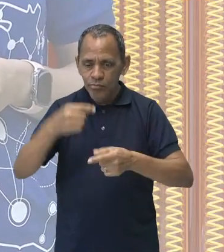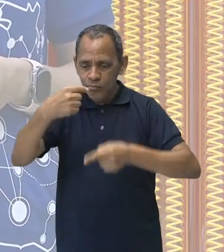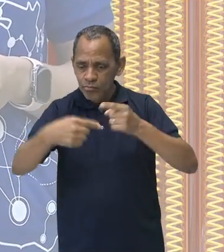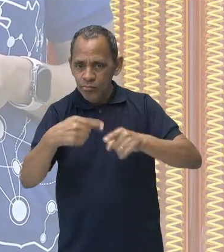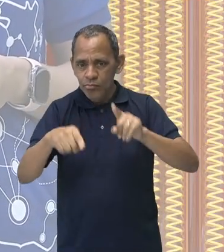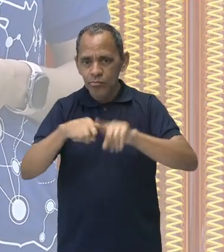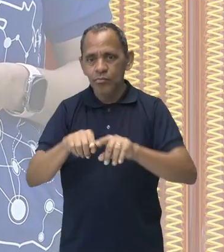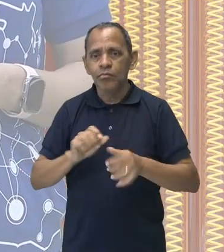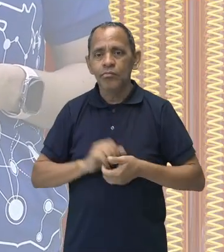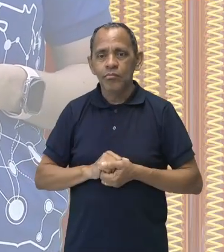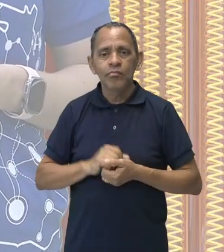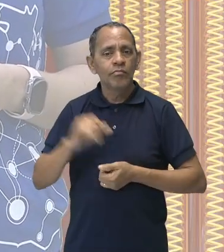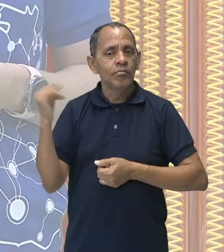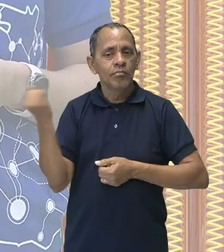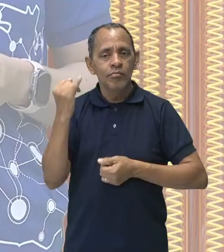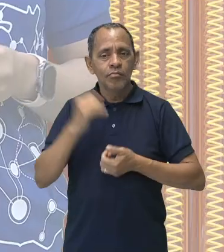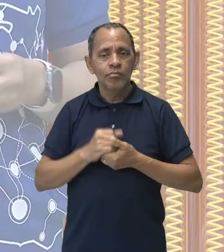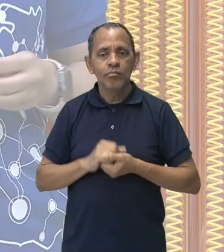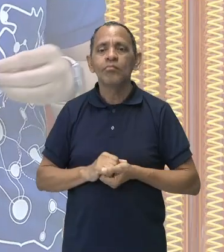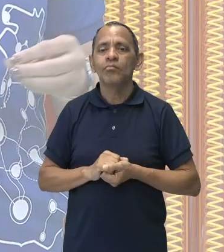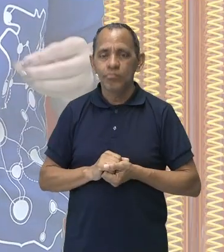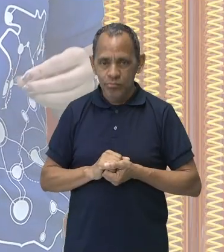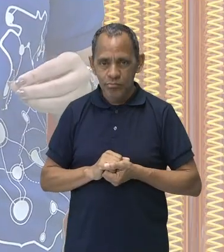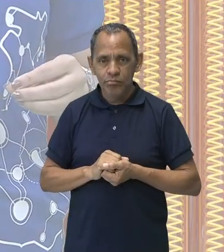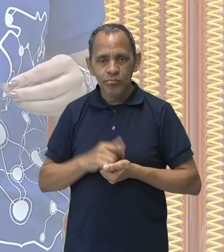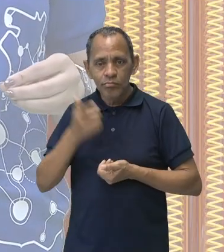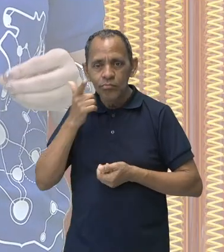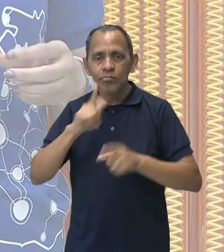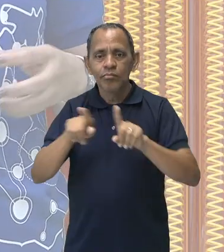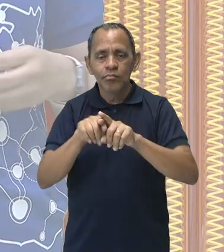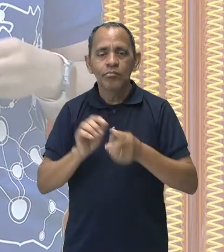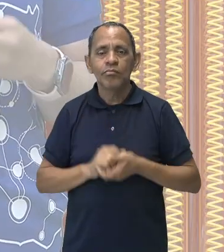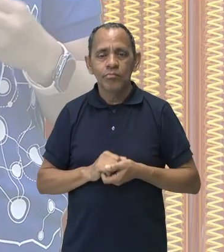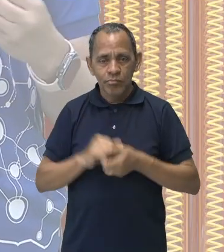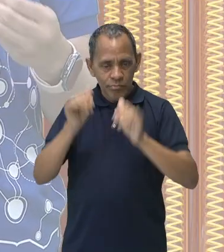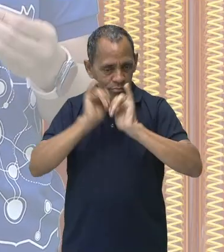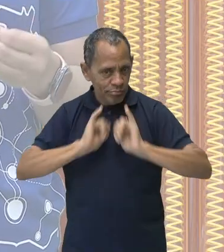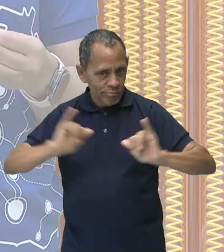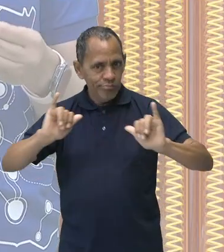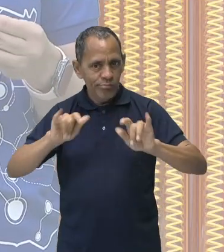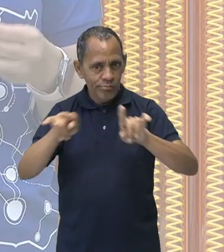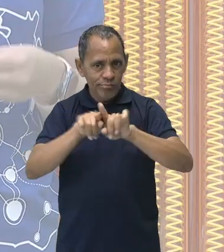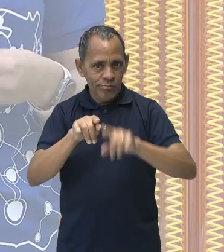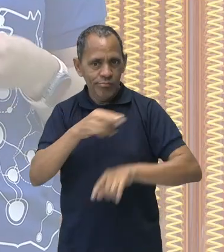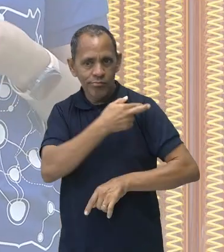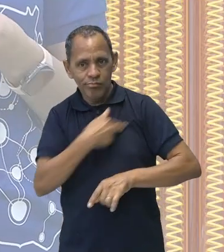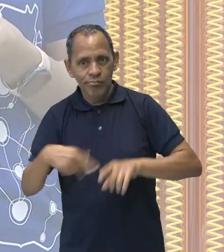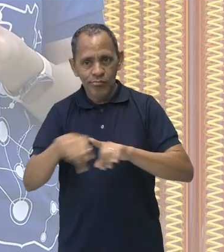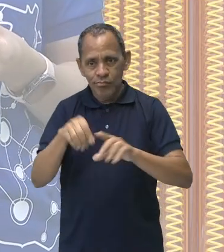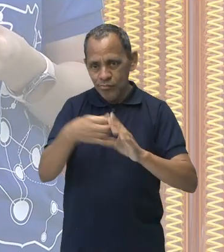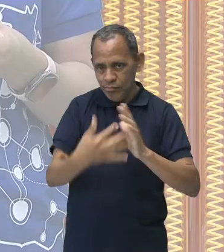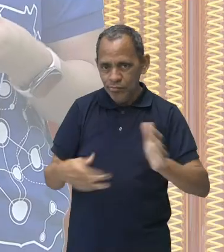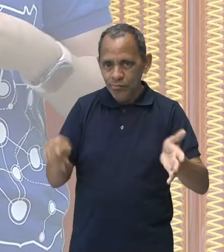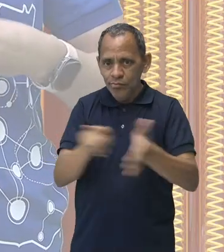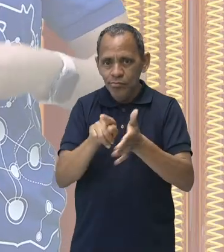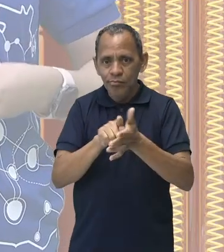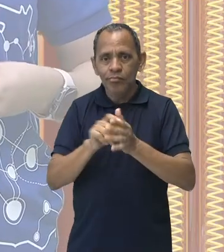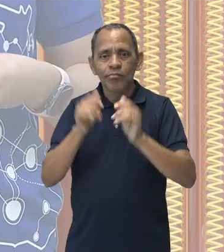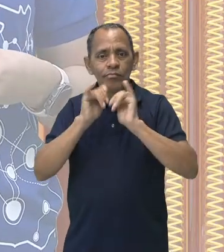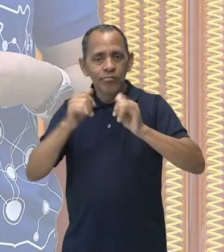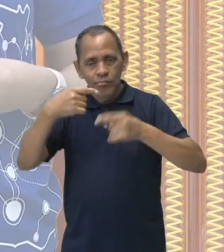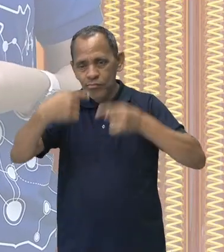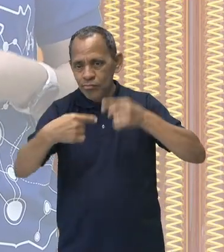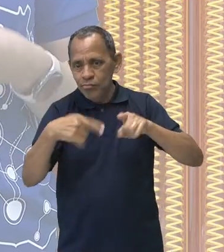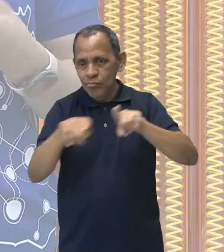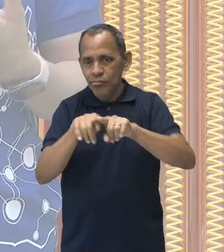foram cruciais para o sucesso da proclamação da República. Então, essas características, né, de jornalista e político vão